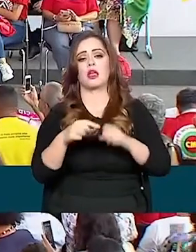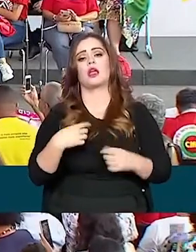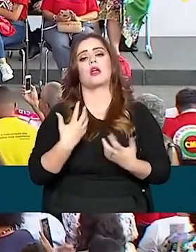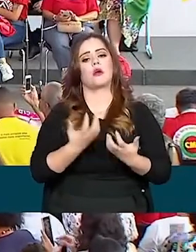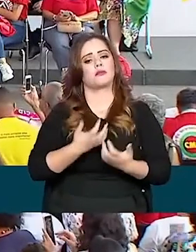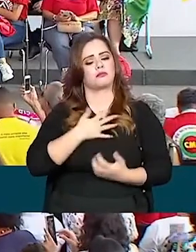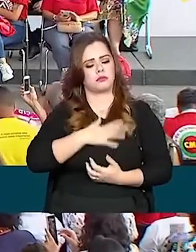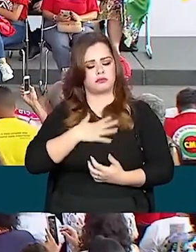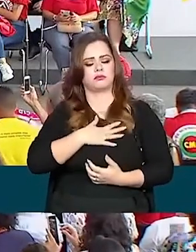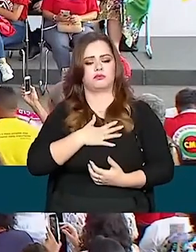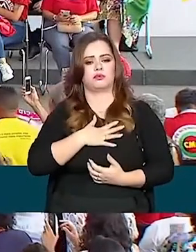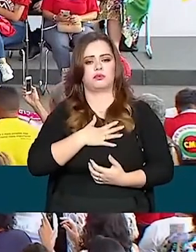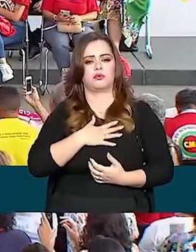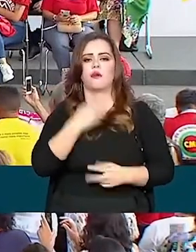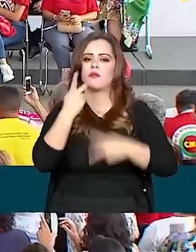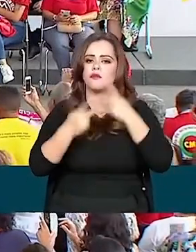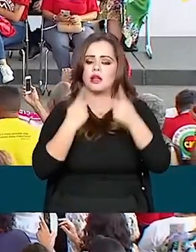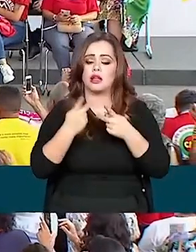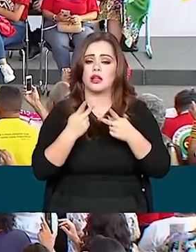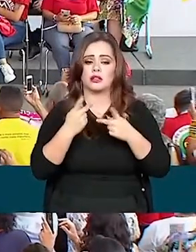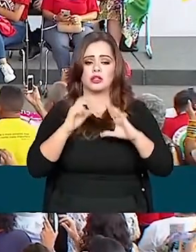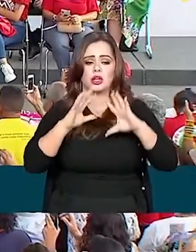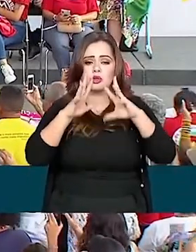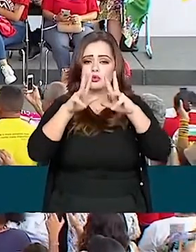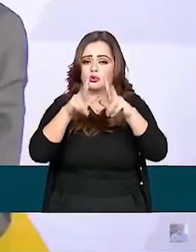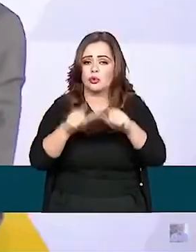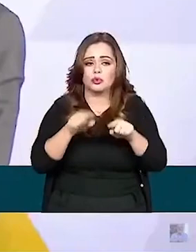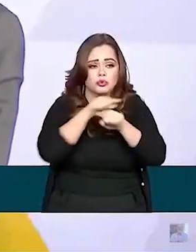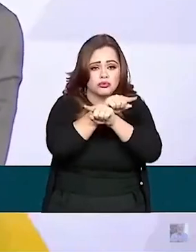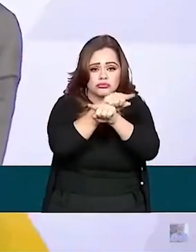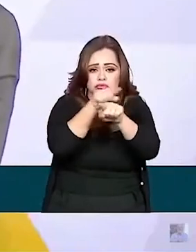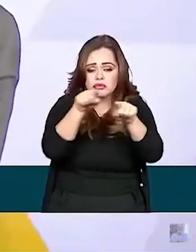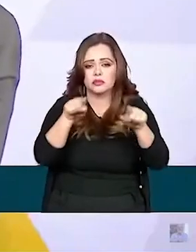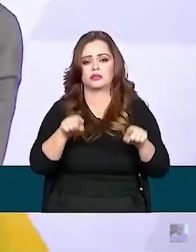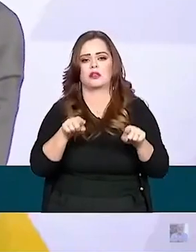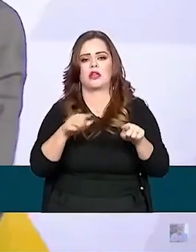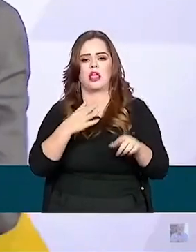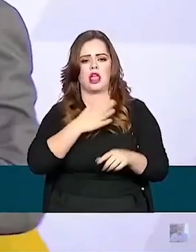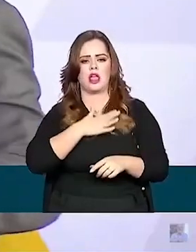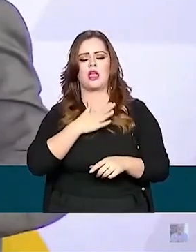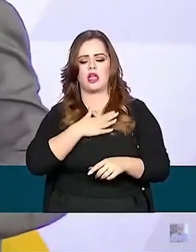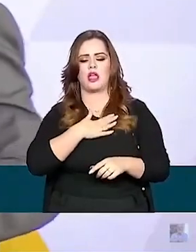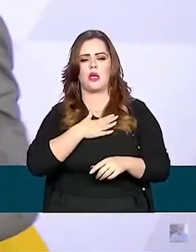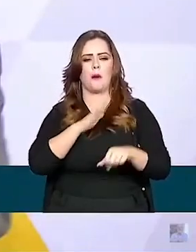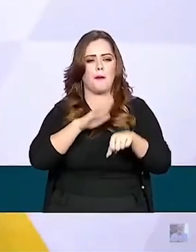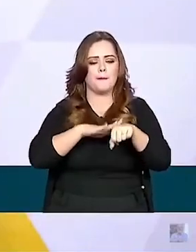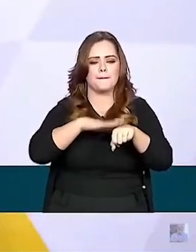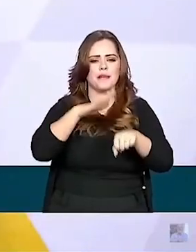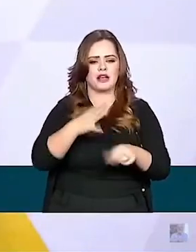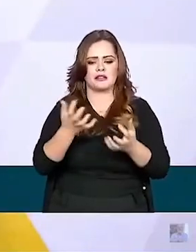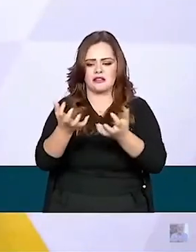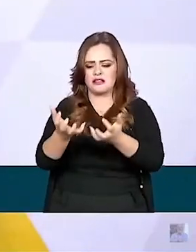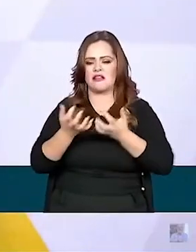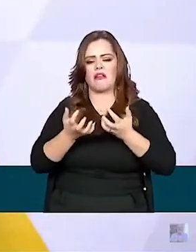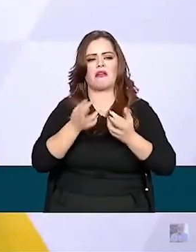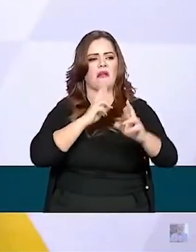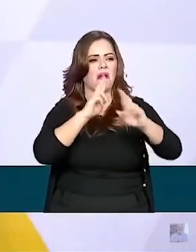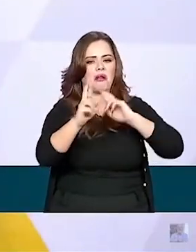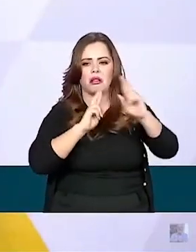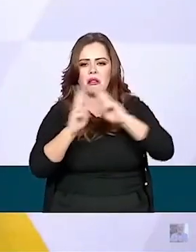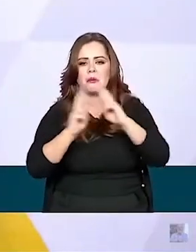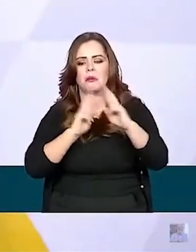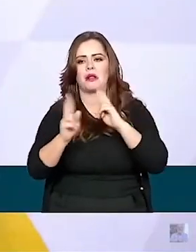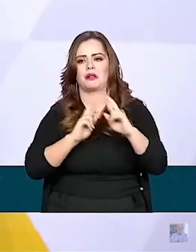para vocês que, dentre todos vocês, eu sou o cidadão que mais deveria estar reclamando